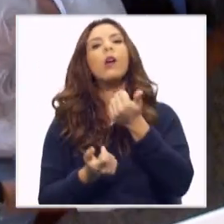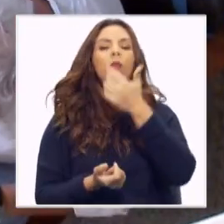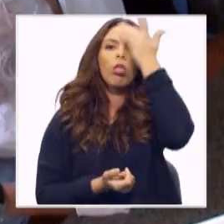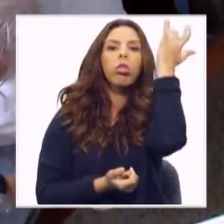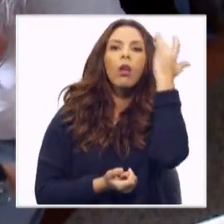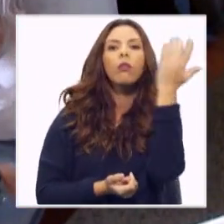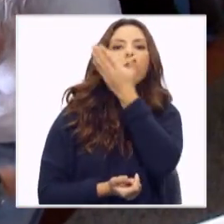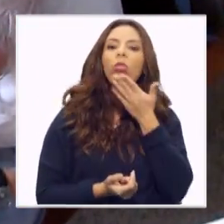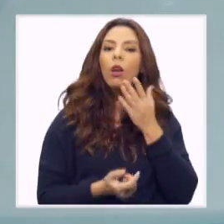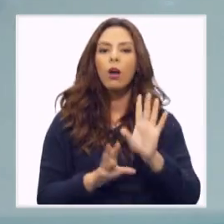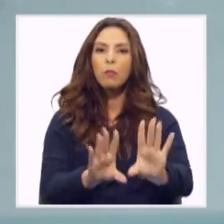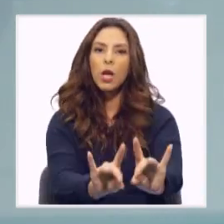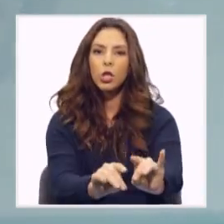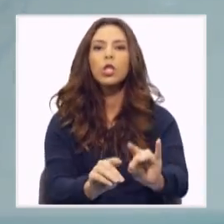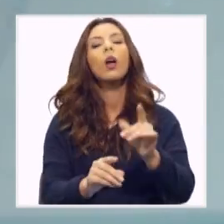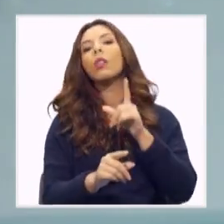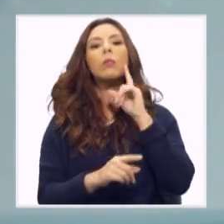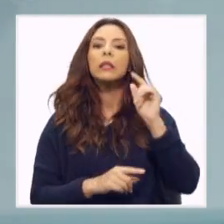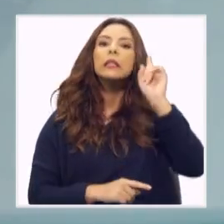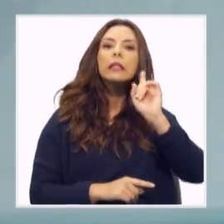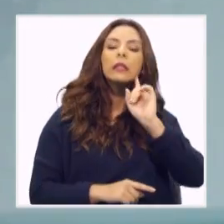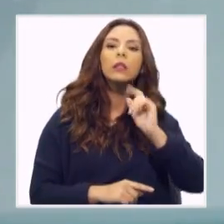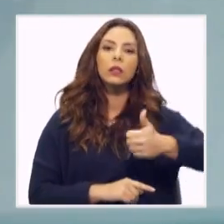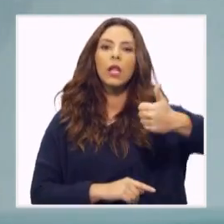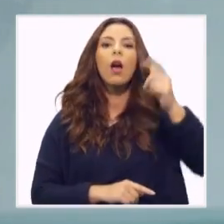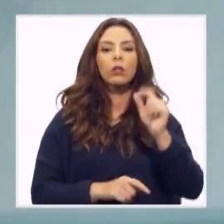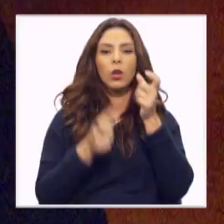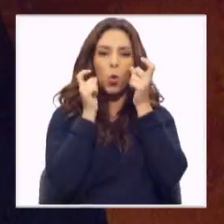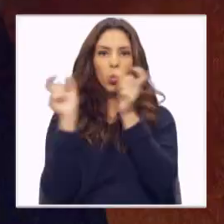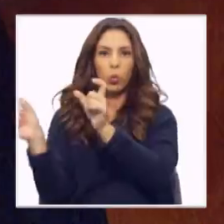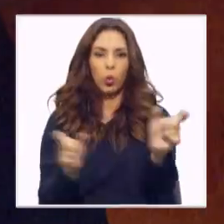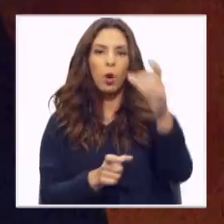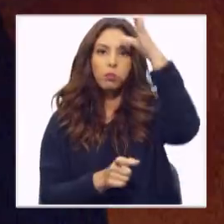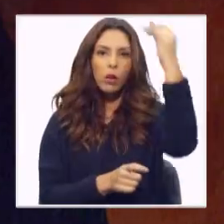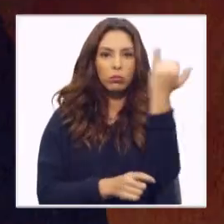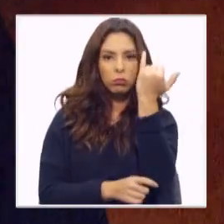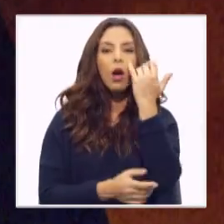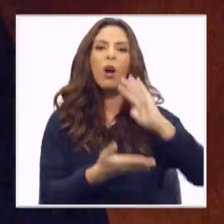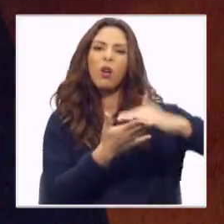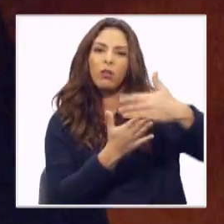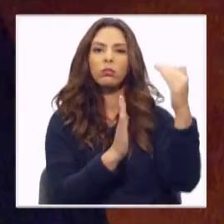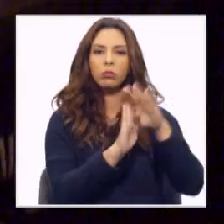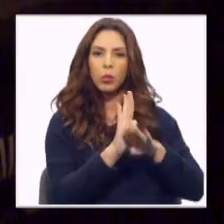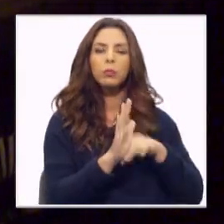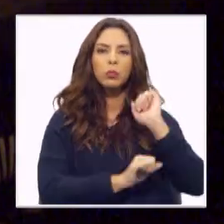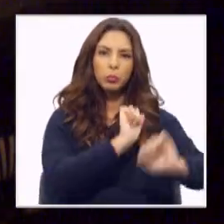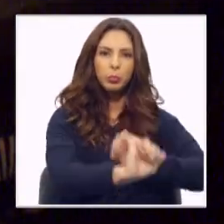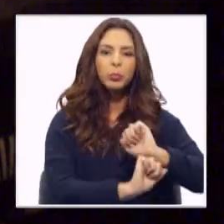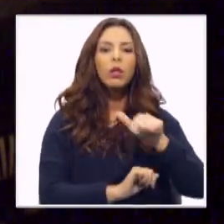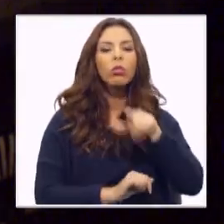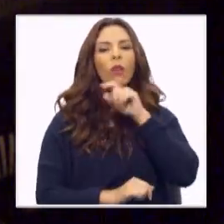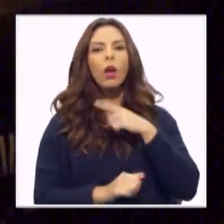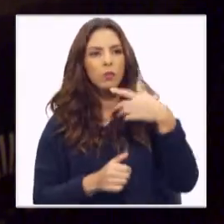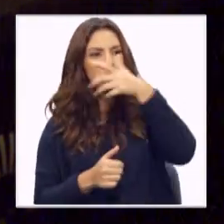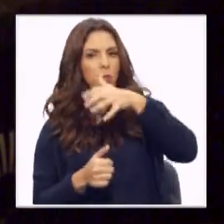mais fácil e rápido, mas o mais importante é manter o controlo. A inteligência artificial veio para ficar e não deve ser